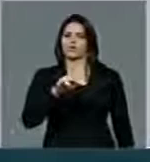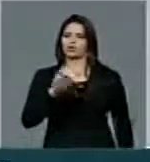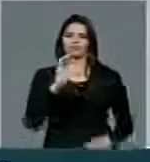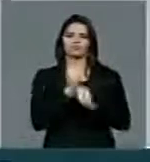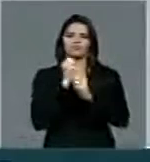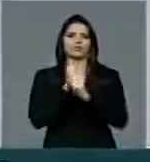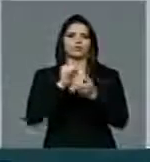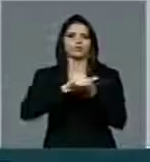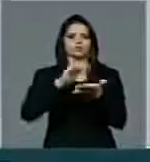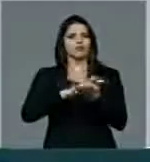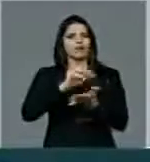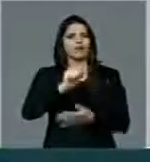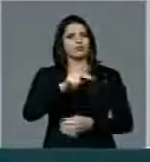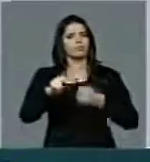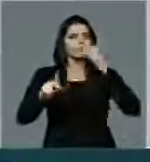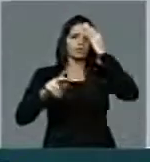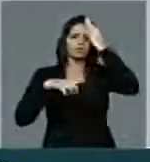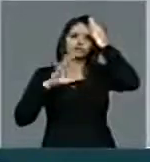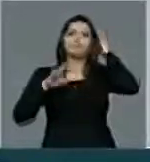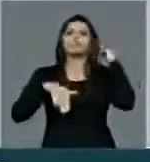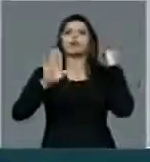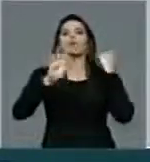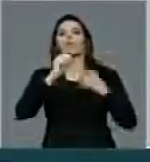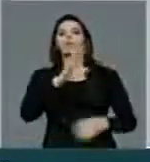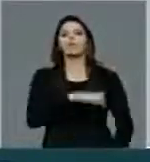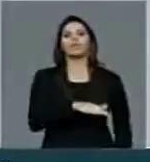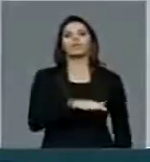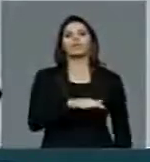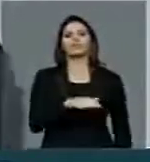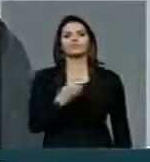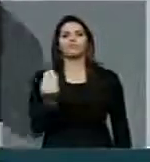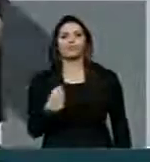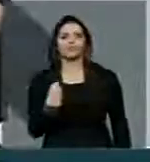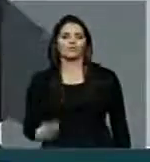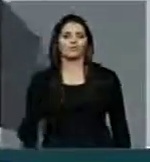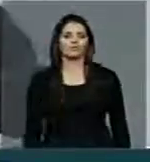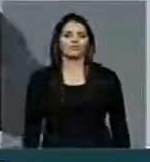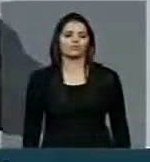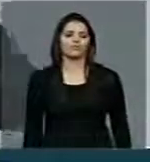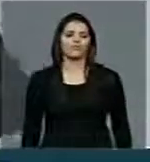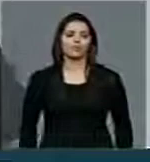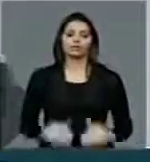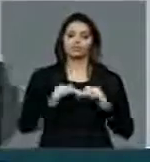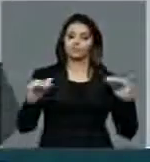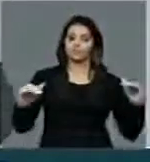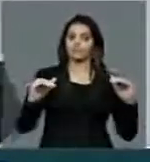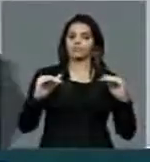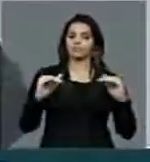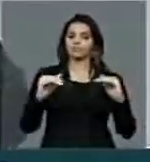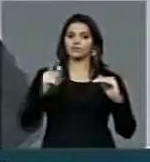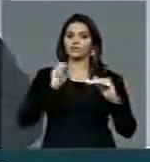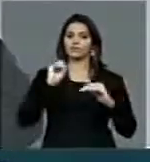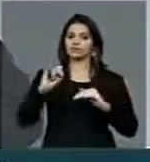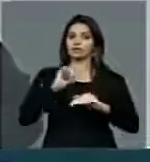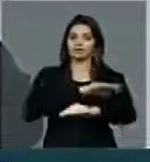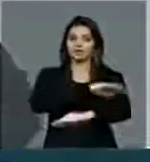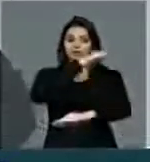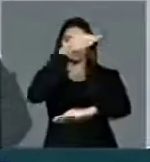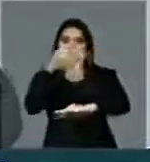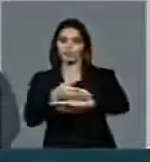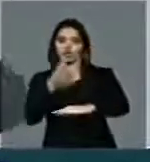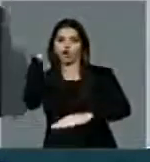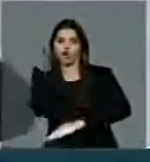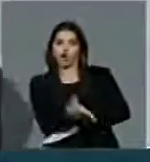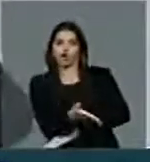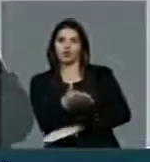registra a sua APP, se o senhor tem a mais ou se o senhor tem a menos. Se isso é numa planície, é de um jeito. Se isso é cortado